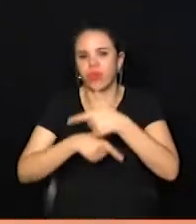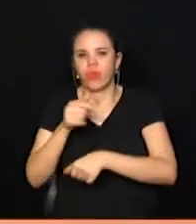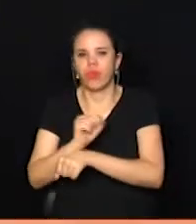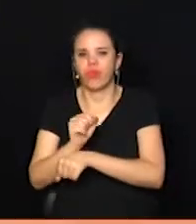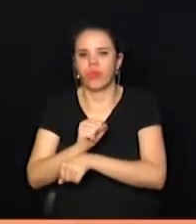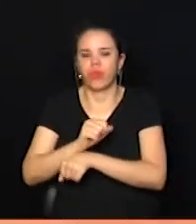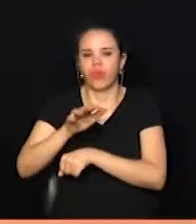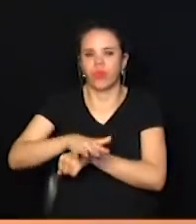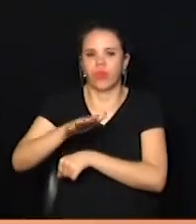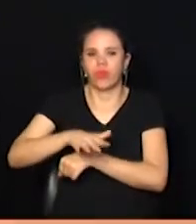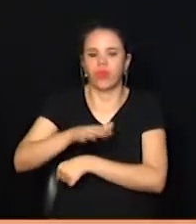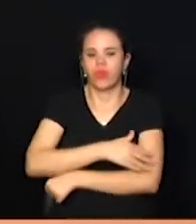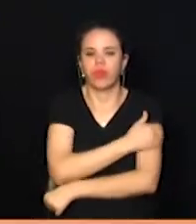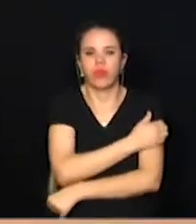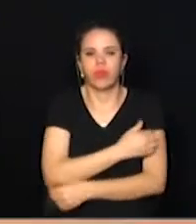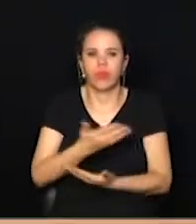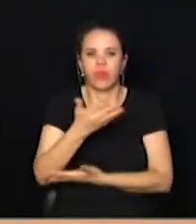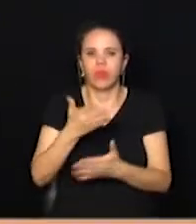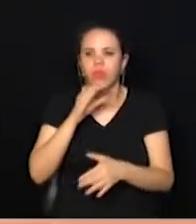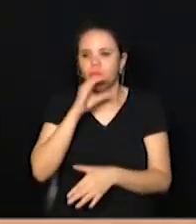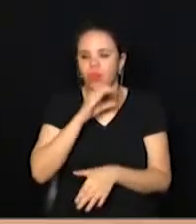e atrapalhando a fuga